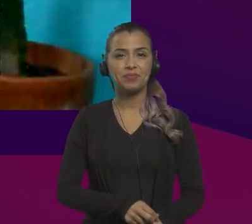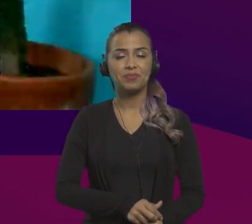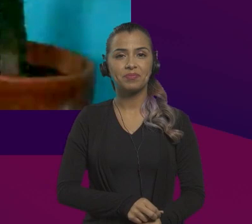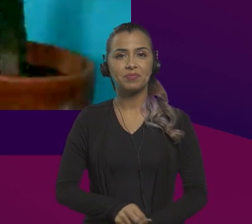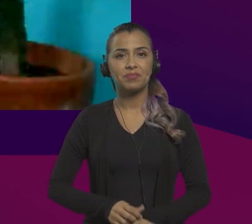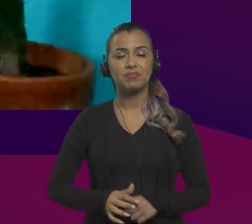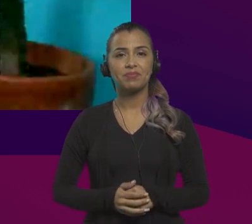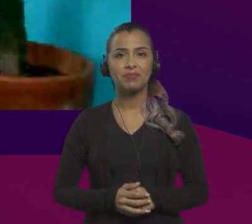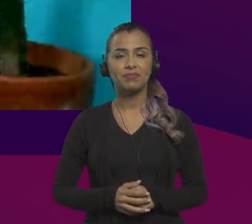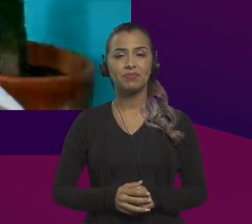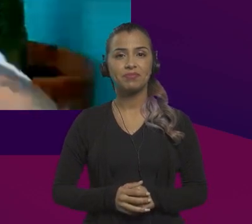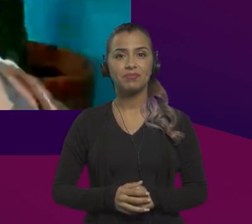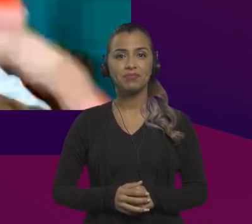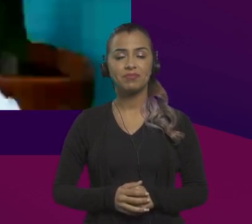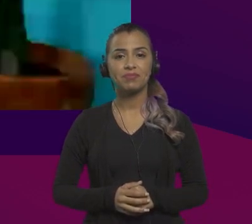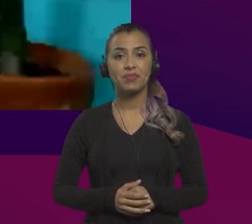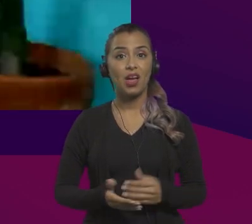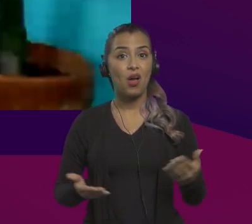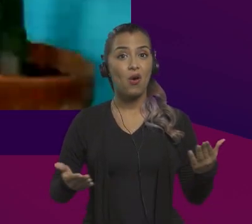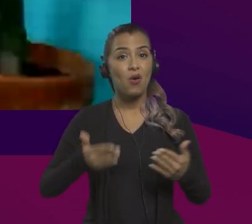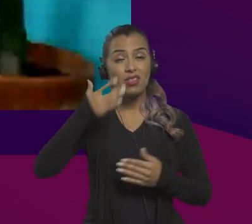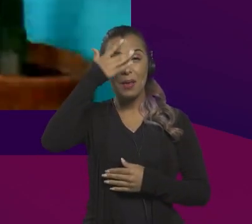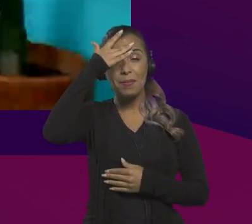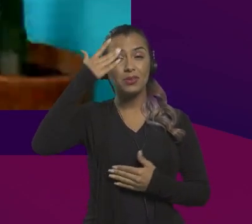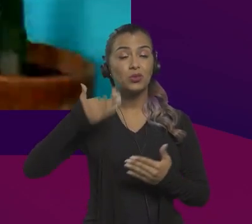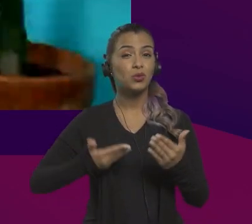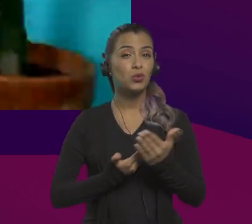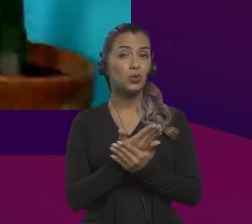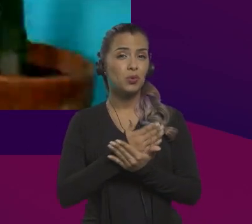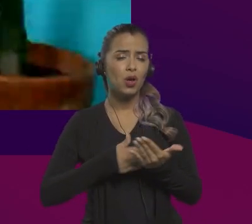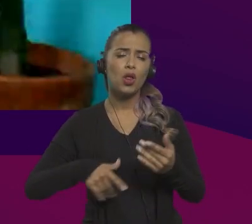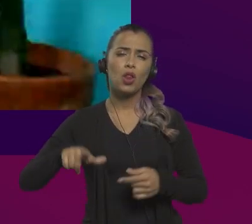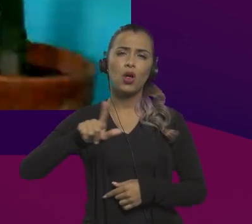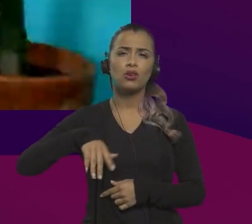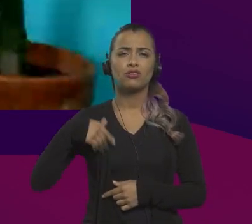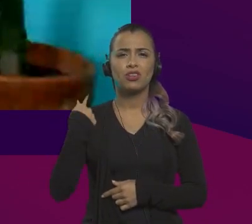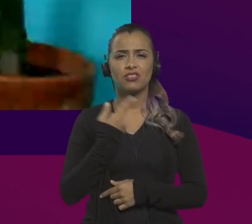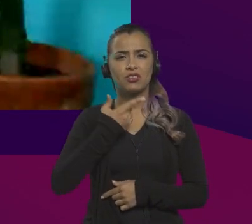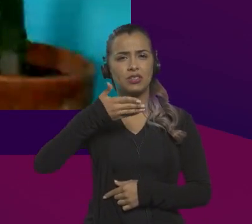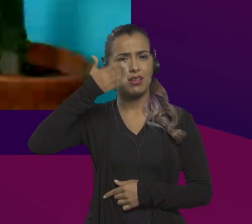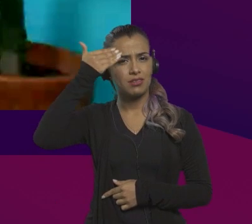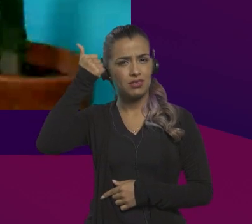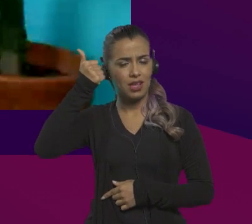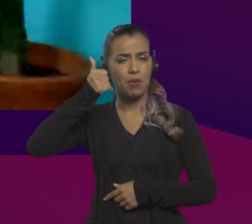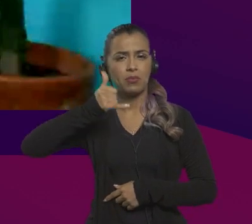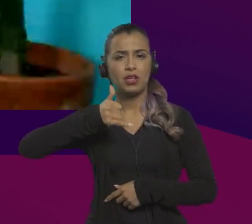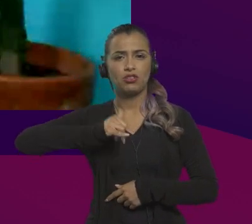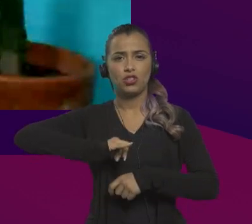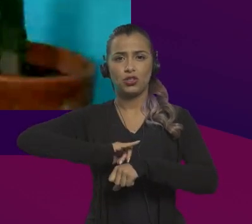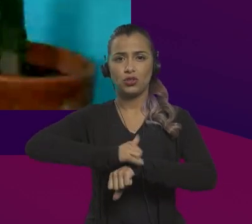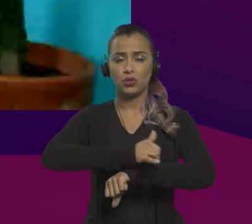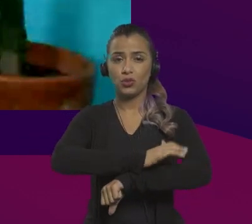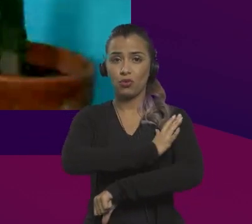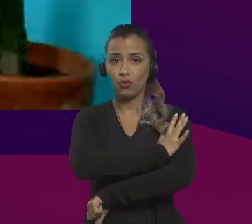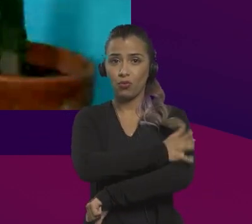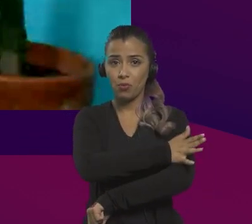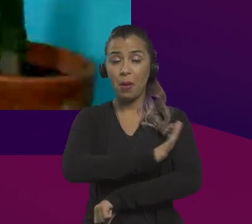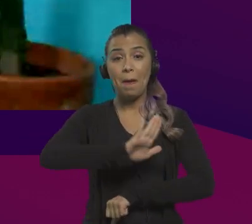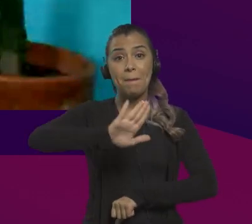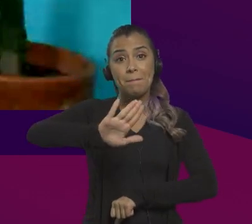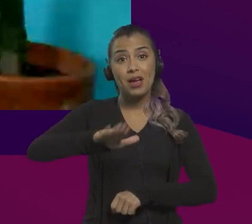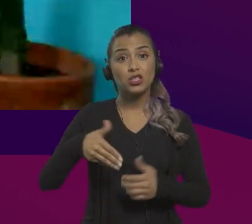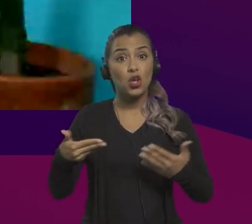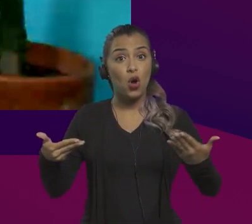incomodam hoje. Com o corpo gordo, a gente já sabe da gordofobia, do preconceito contra pessoas gordas, a gente sabe de tudo isso. Só que o que ela se incomoda